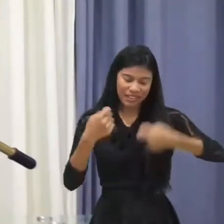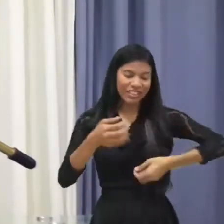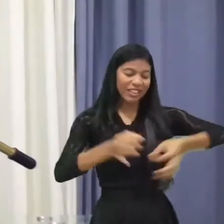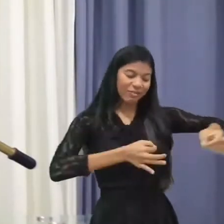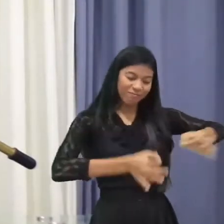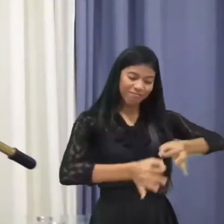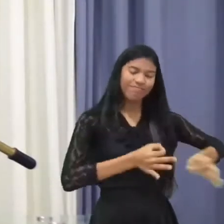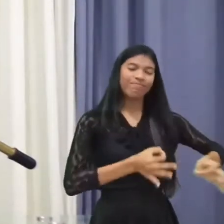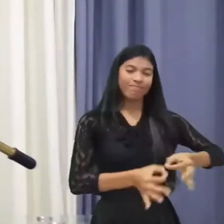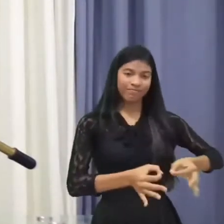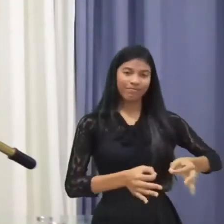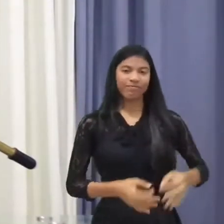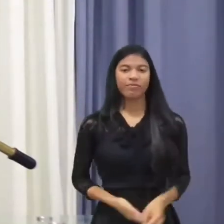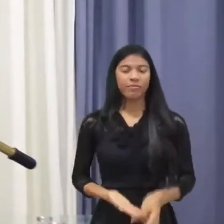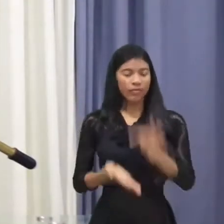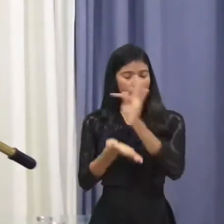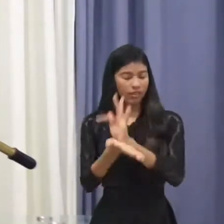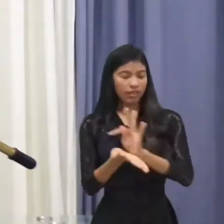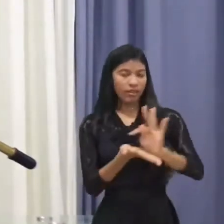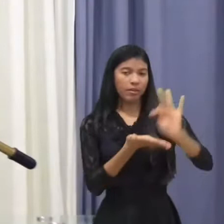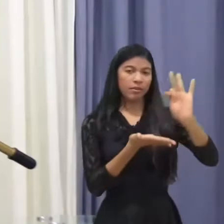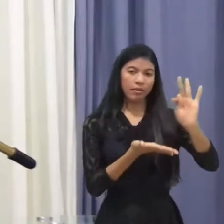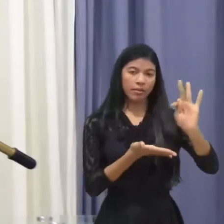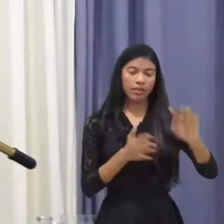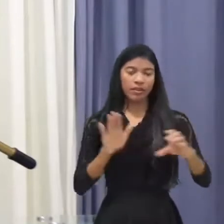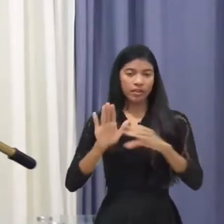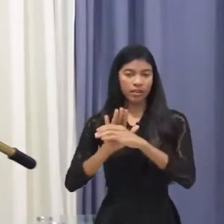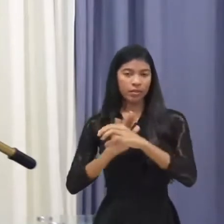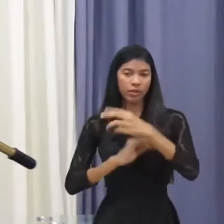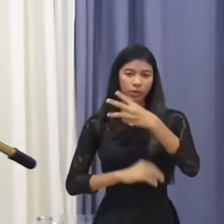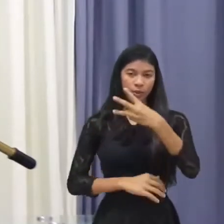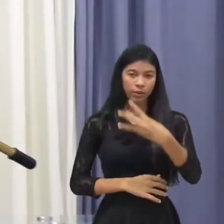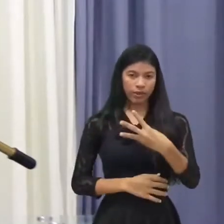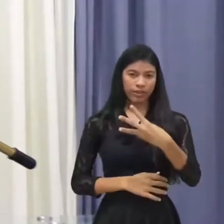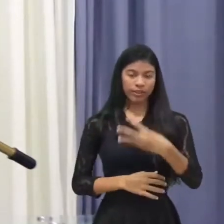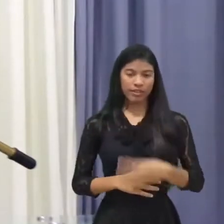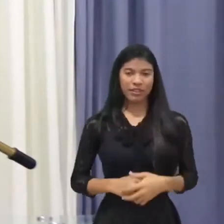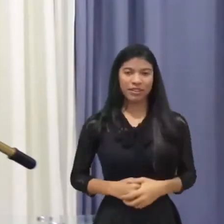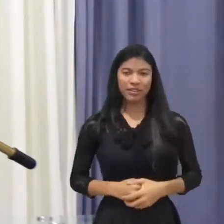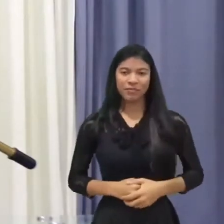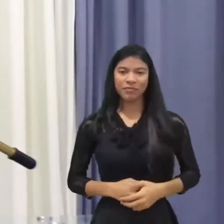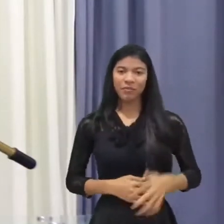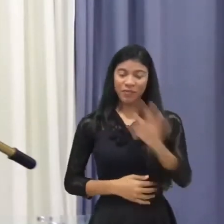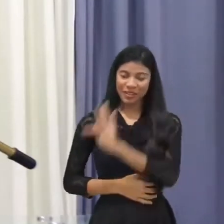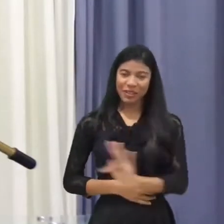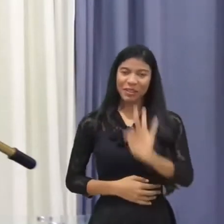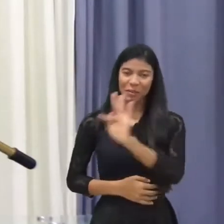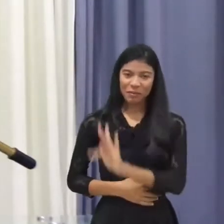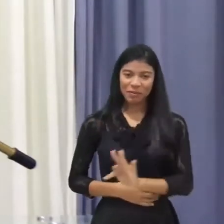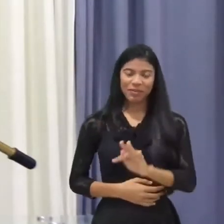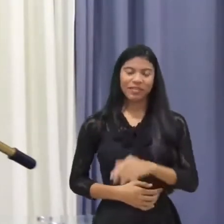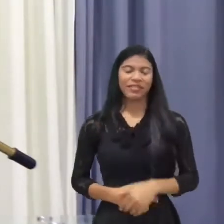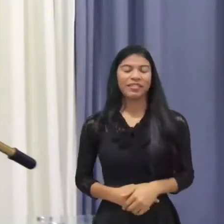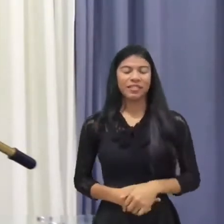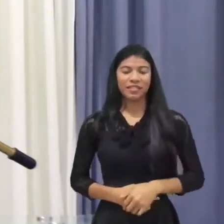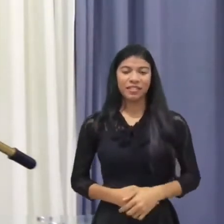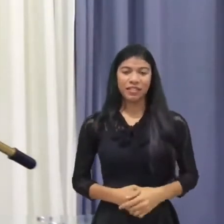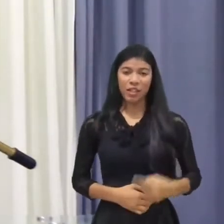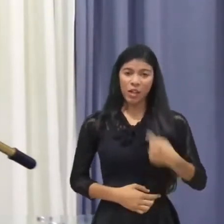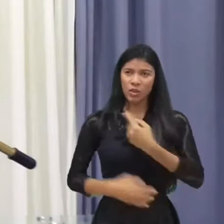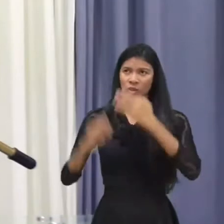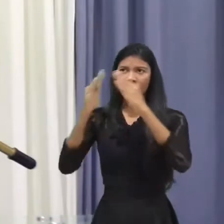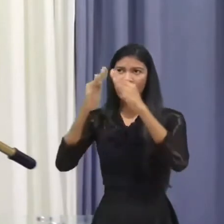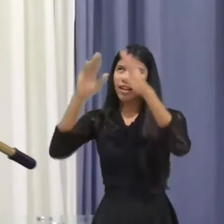é? Filipenses capítulo 3, versículo 20 diz: pois a nossa pátria está nos céus, de